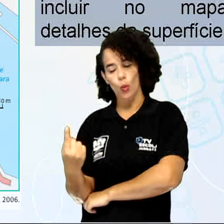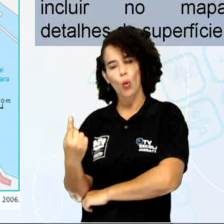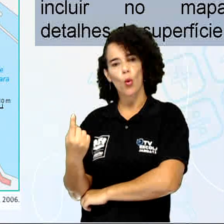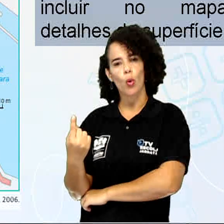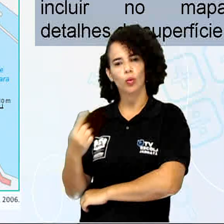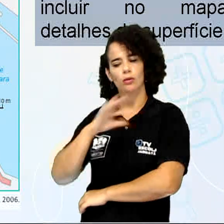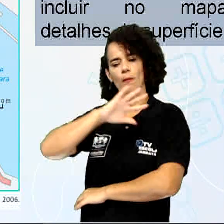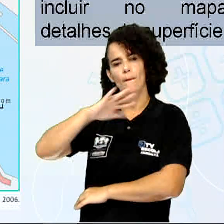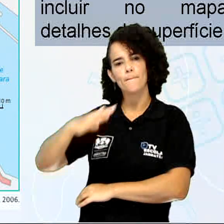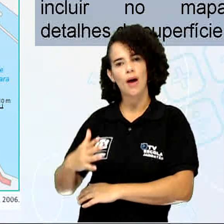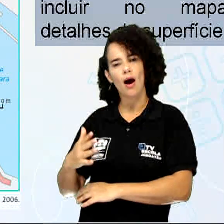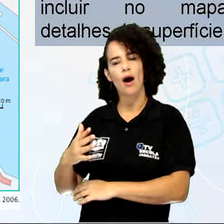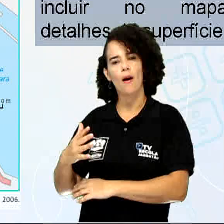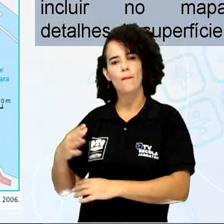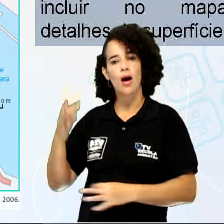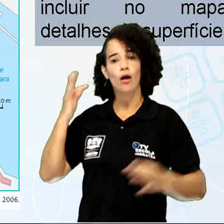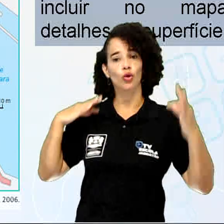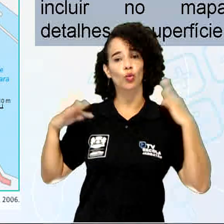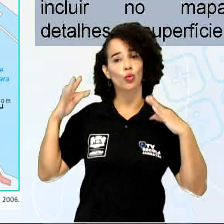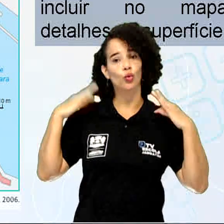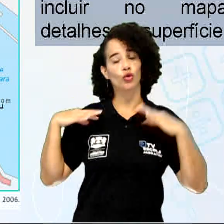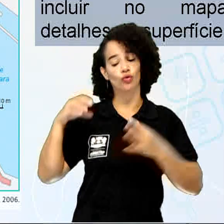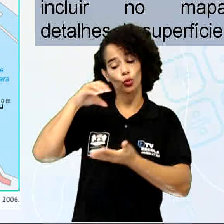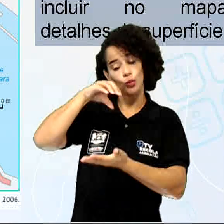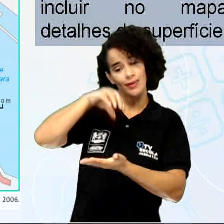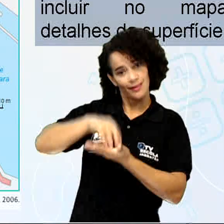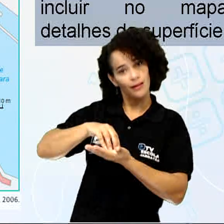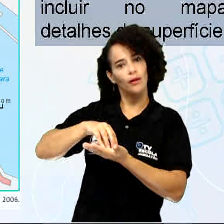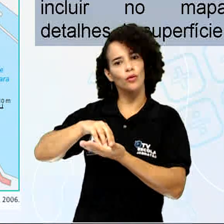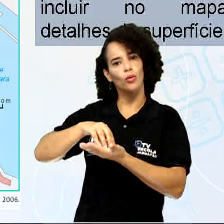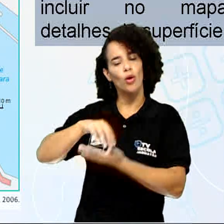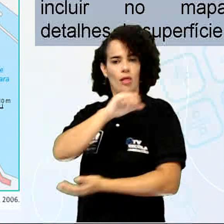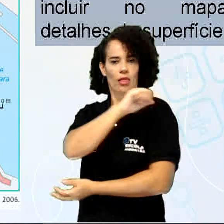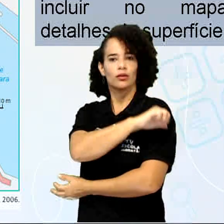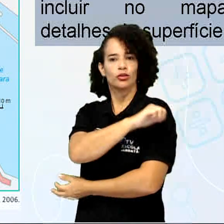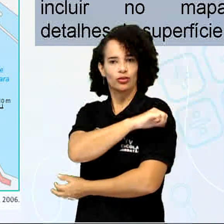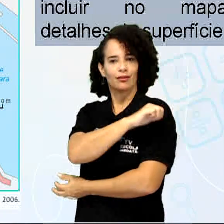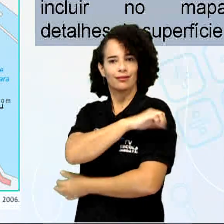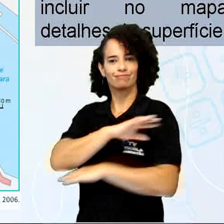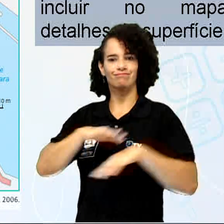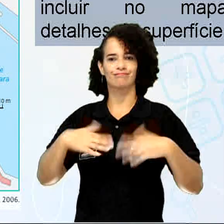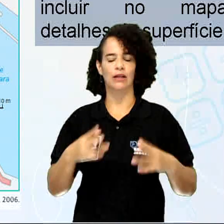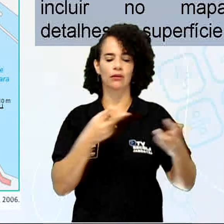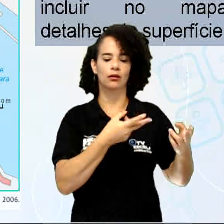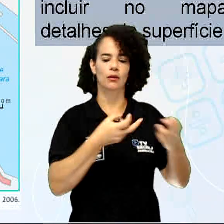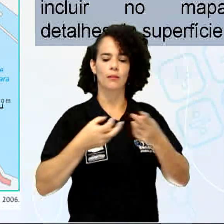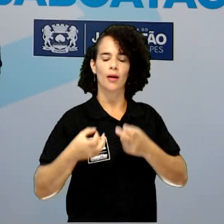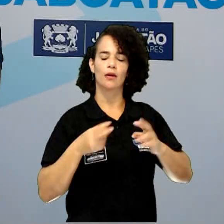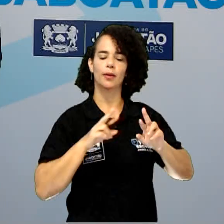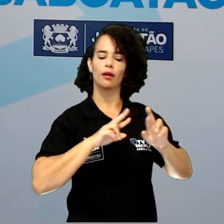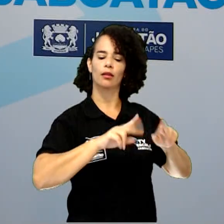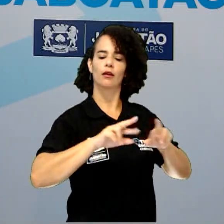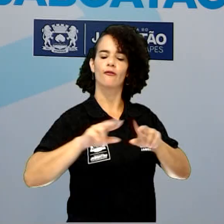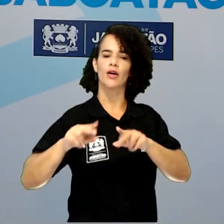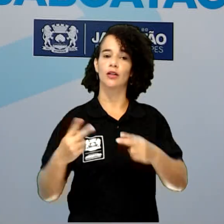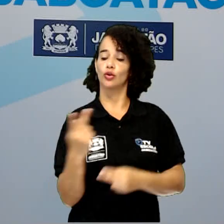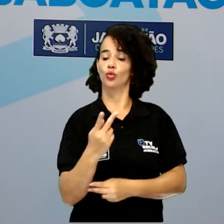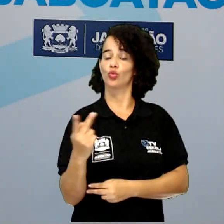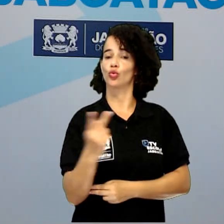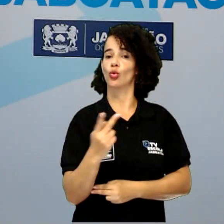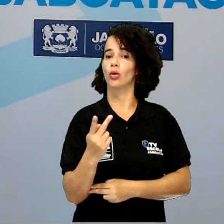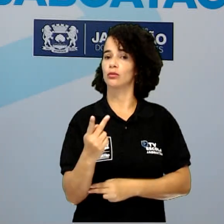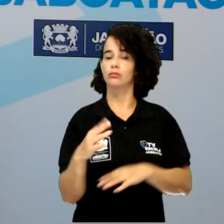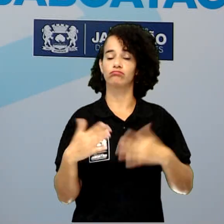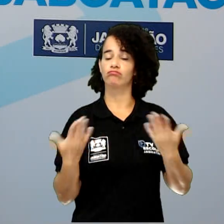um mapa turístico do centro do Rio de Janeiro. O que a gente percebe de diferença entre os dois